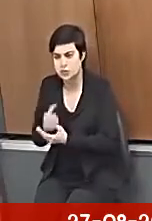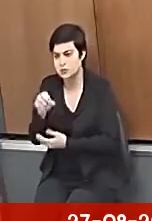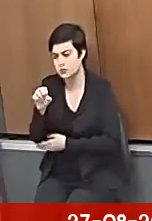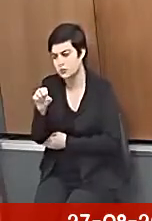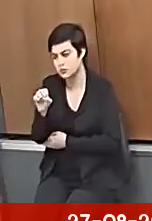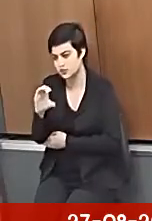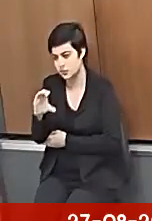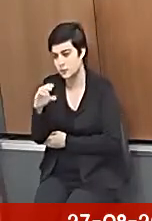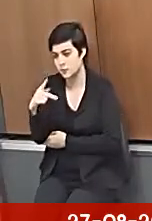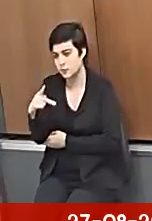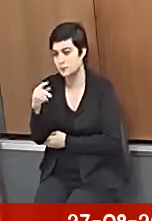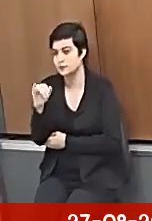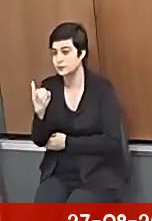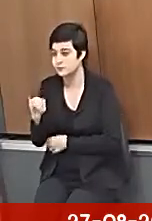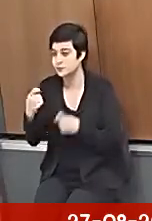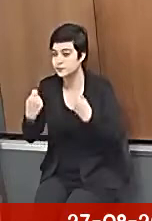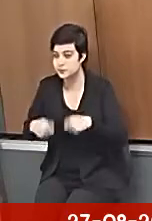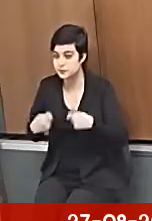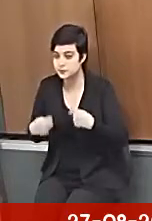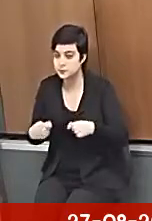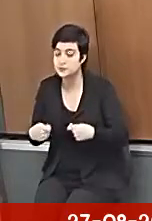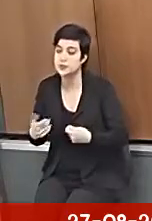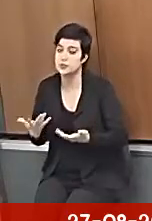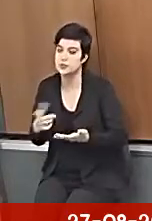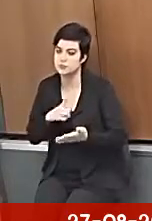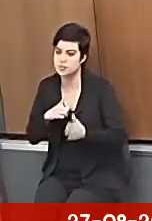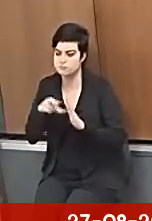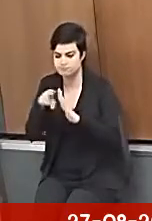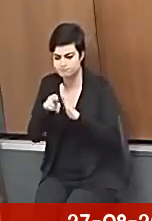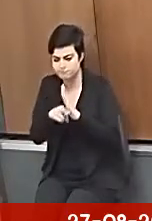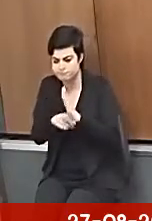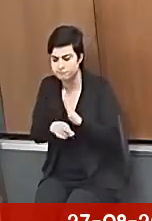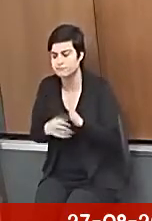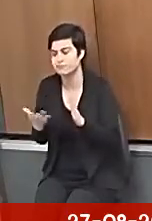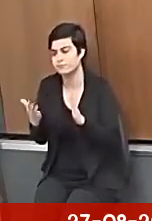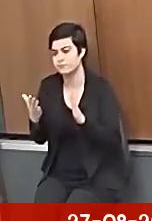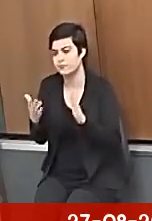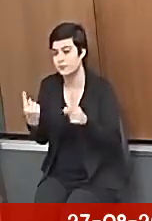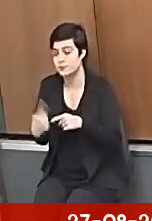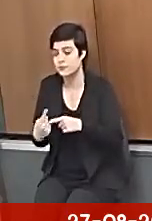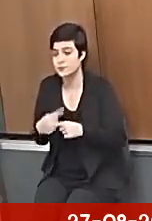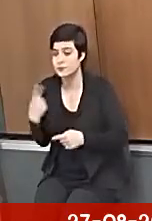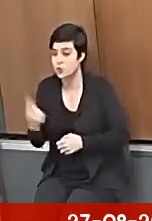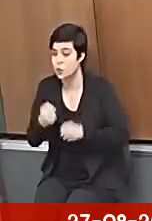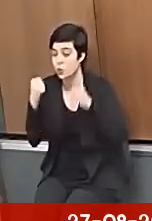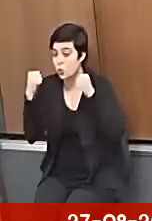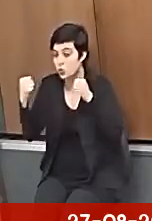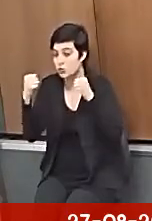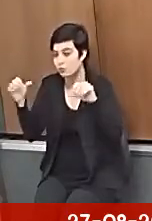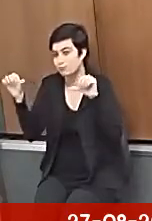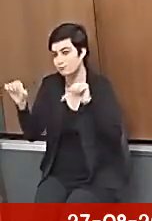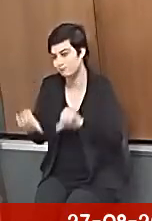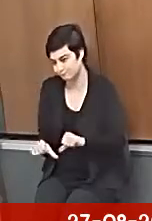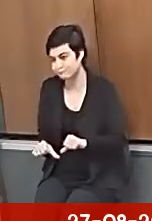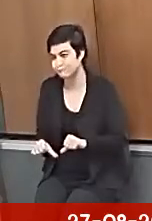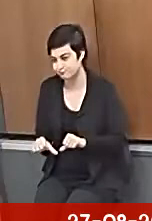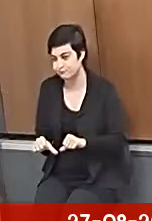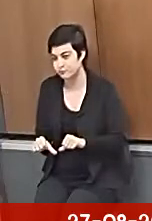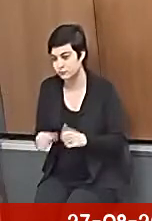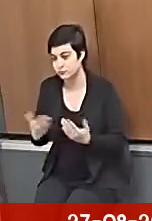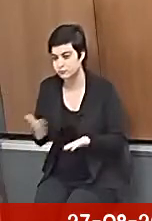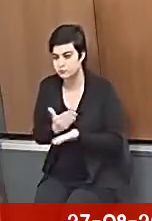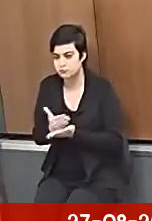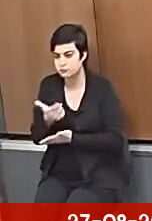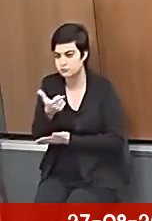é essa questão tem que ser muito questionada também a forma que nós torcedores estamos em tratar eu por exemplo desde